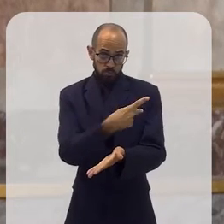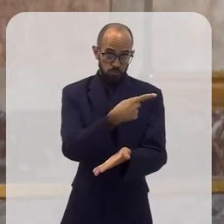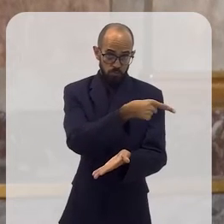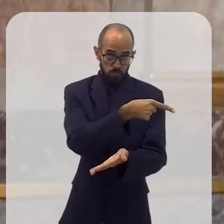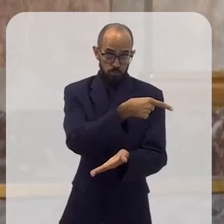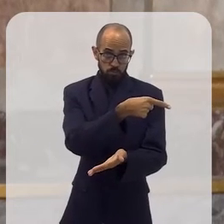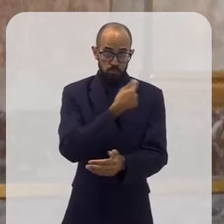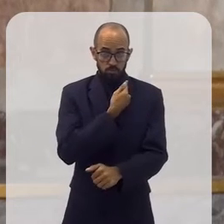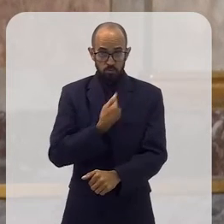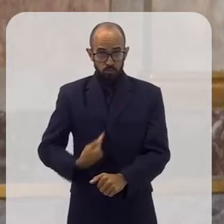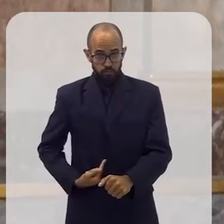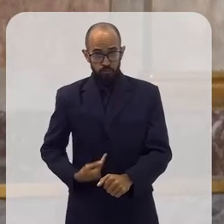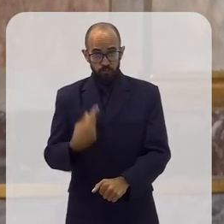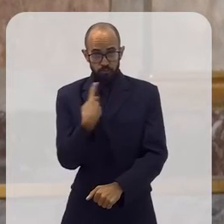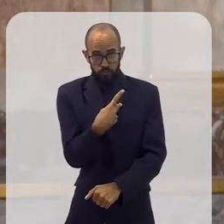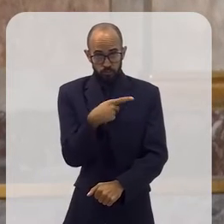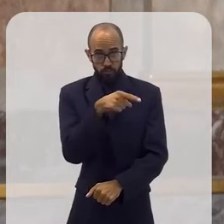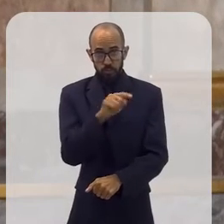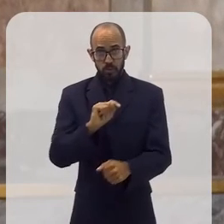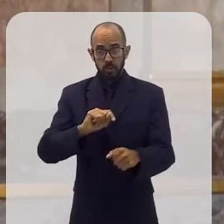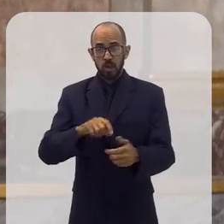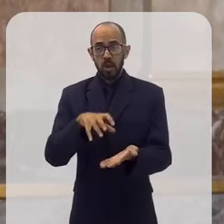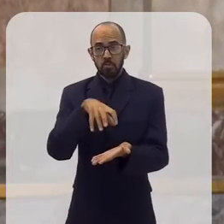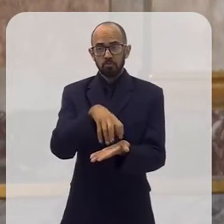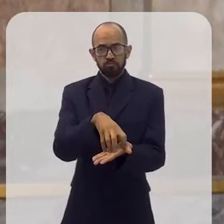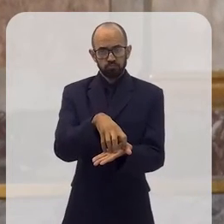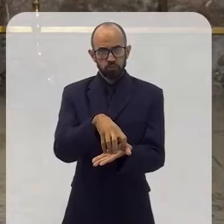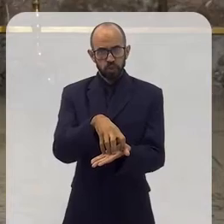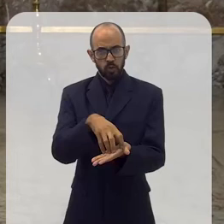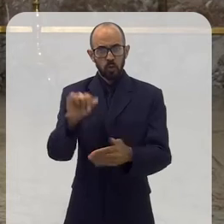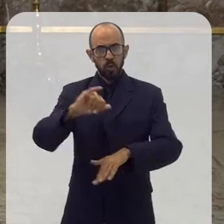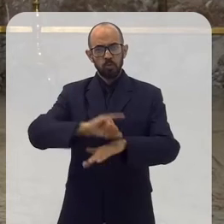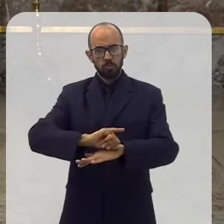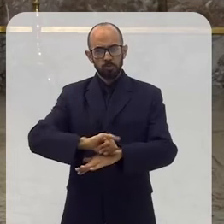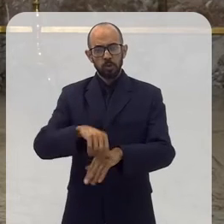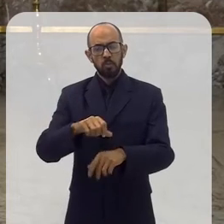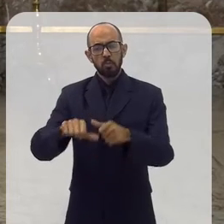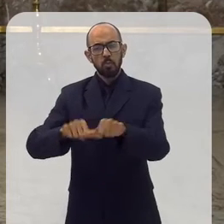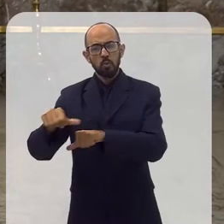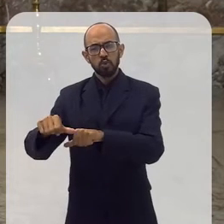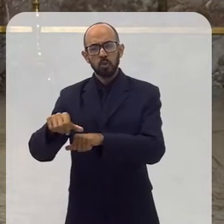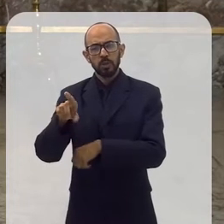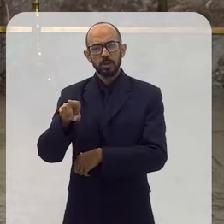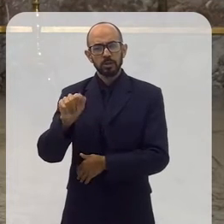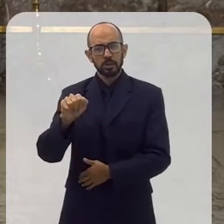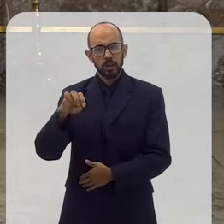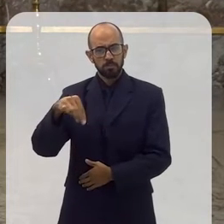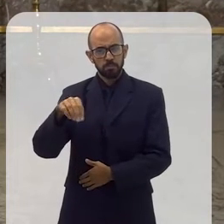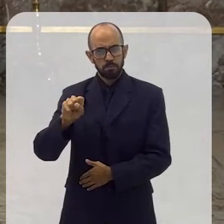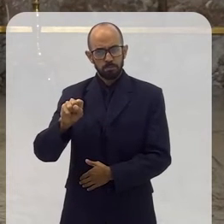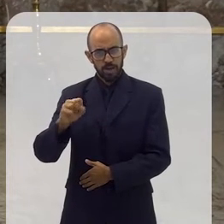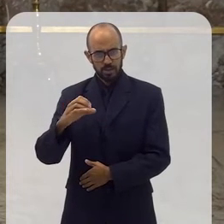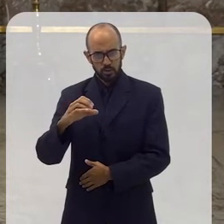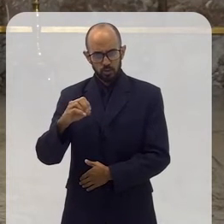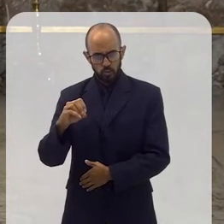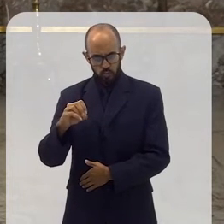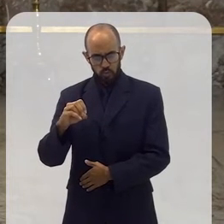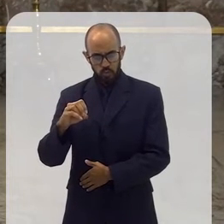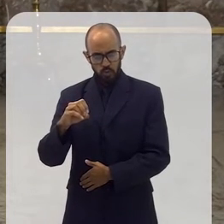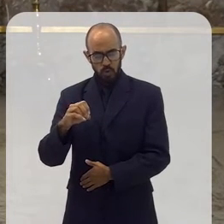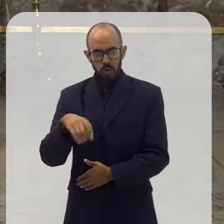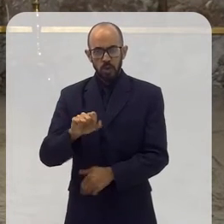dos turcos, a sede patriarcal se mudou para Damasco, em Síria. E